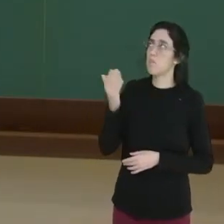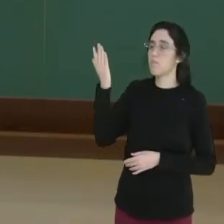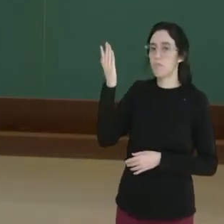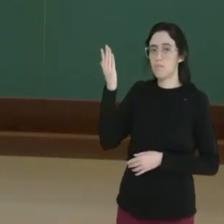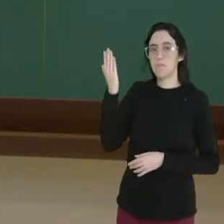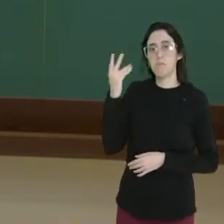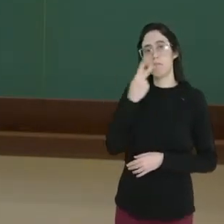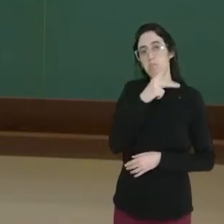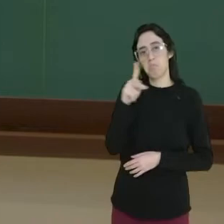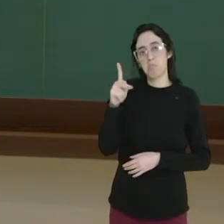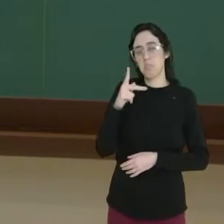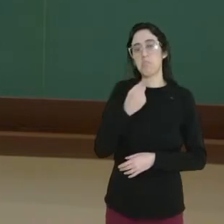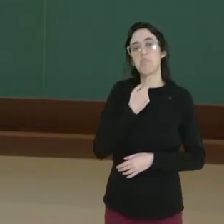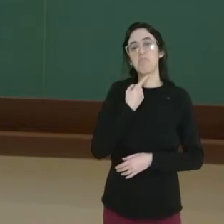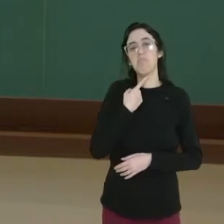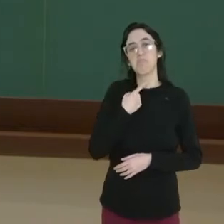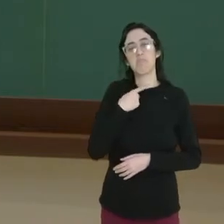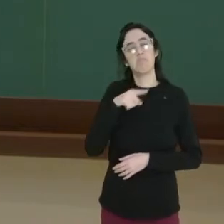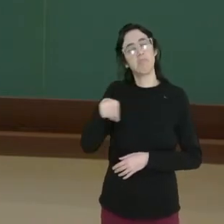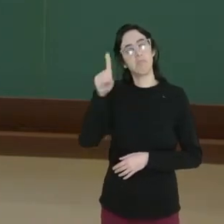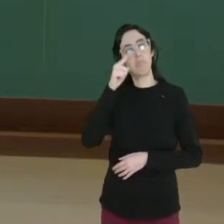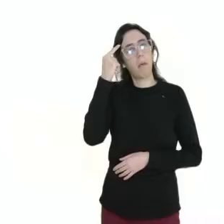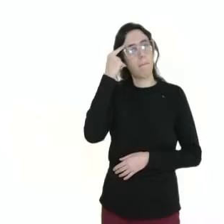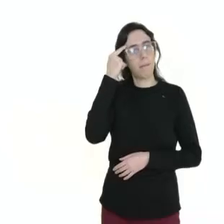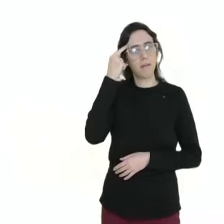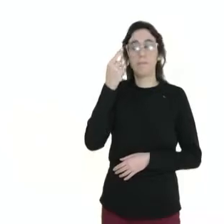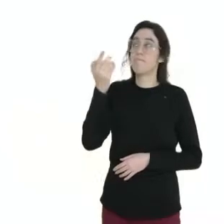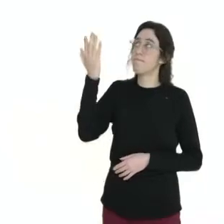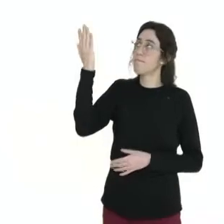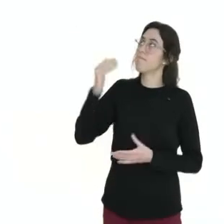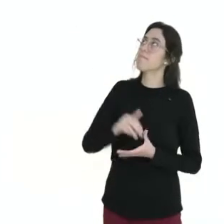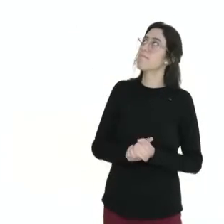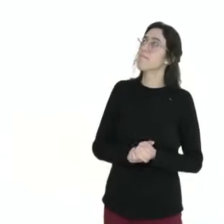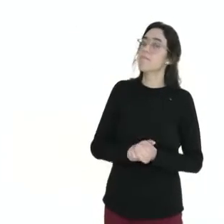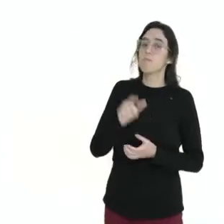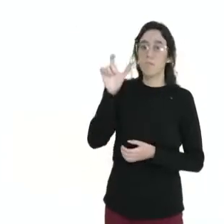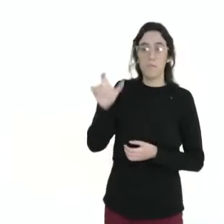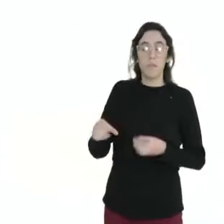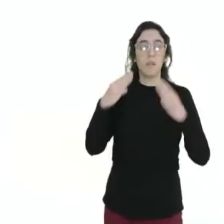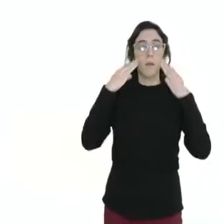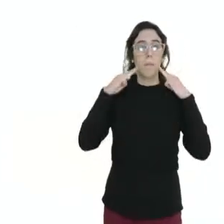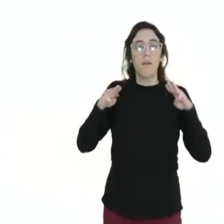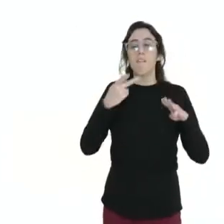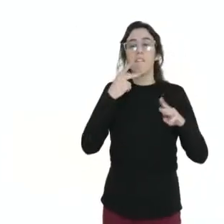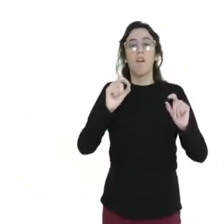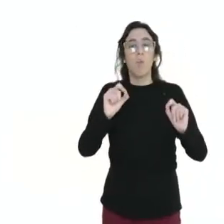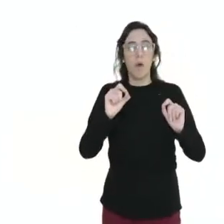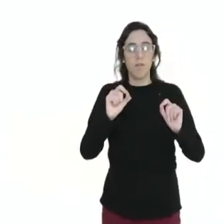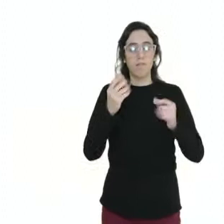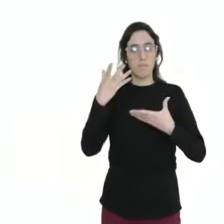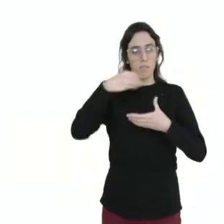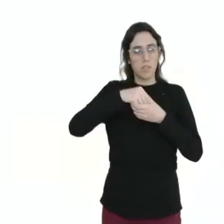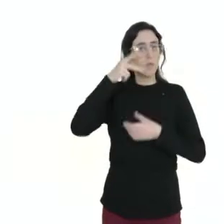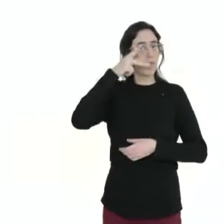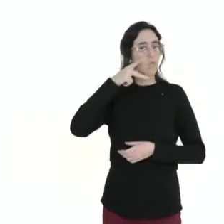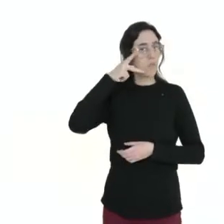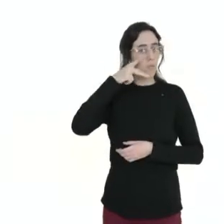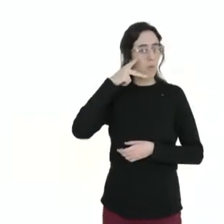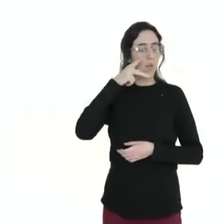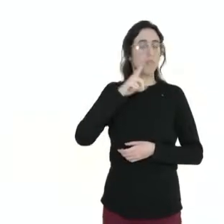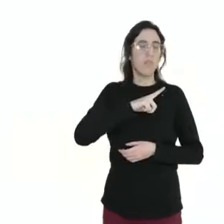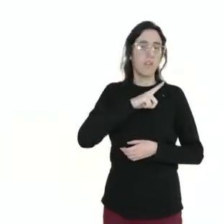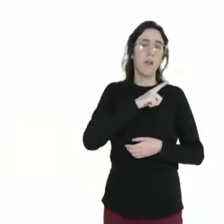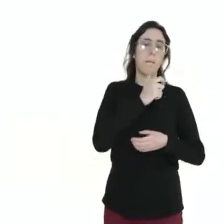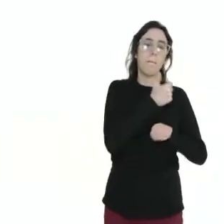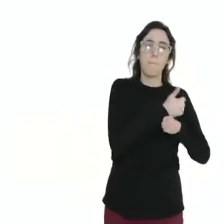aí uma dica para vocês pensarem um pouco mais sobre isso. Então, para Maquiavel, a moral política distingue-se da moral